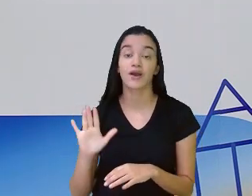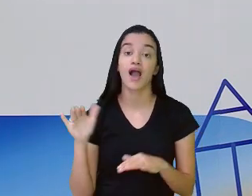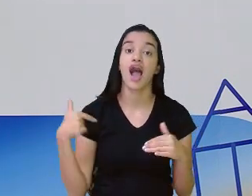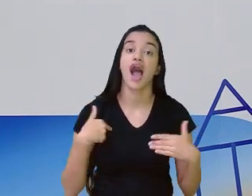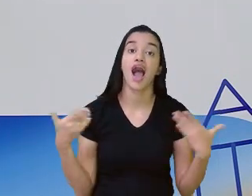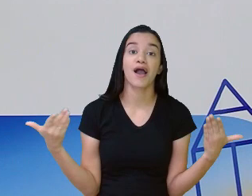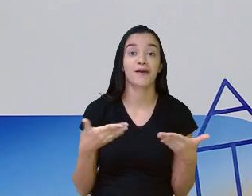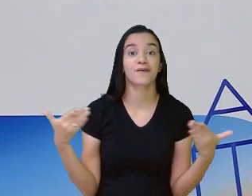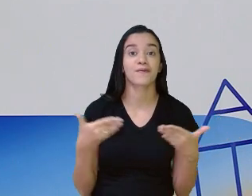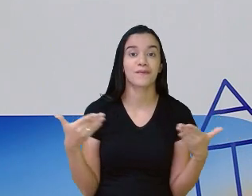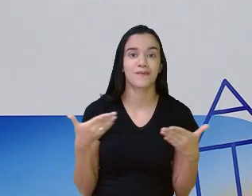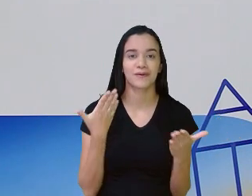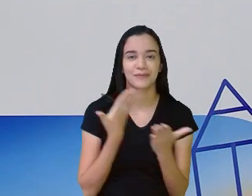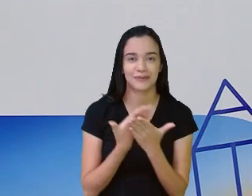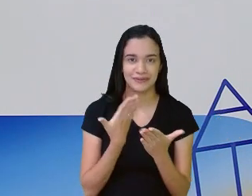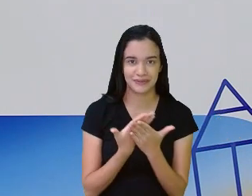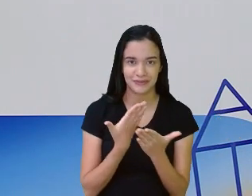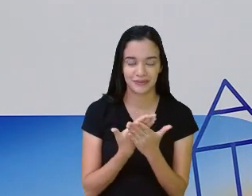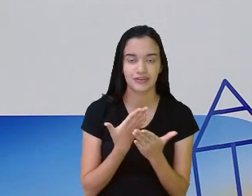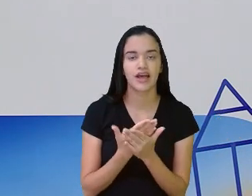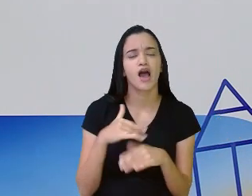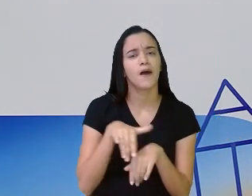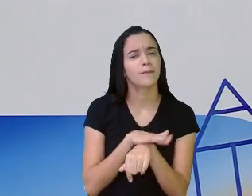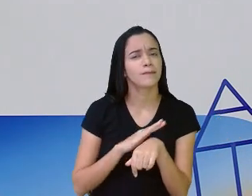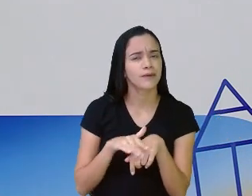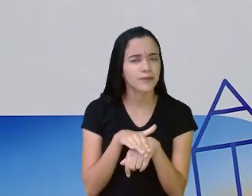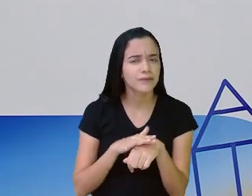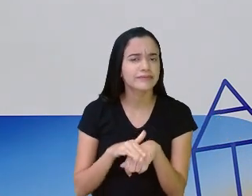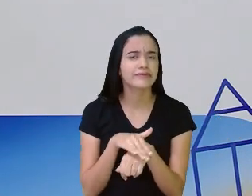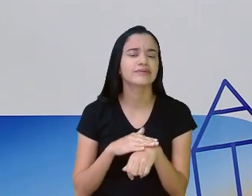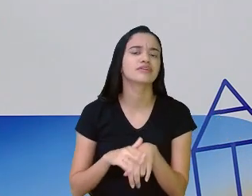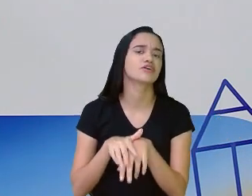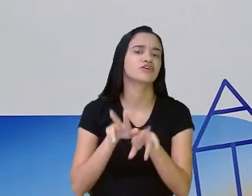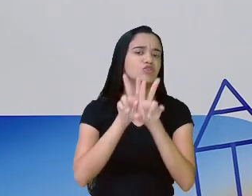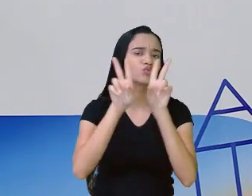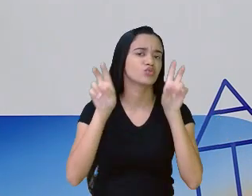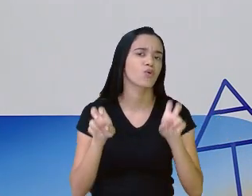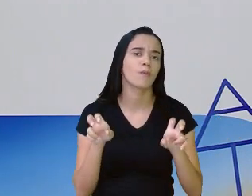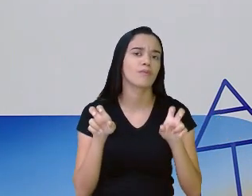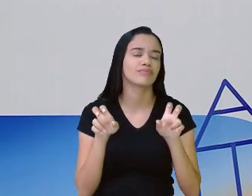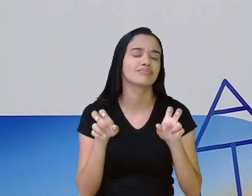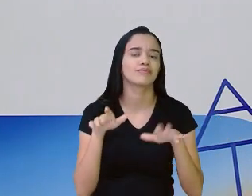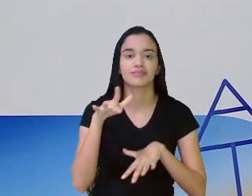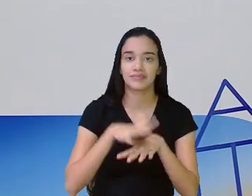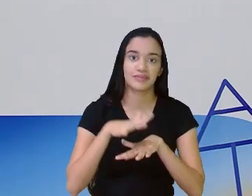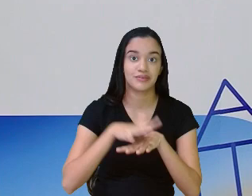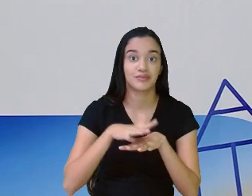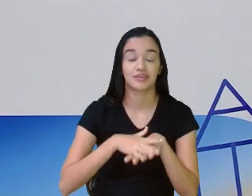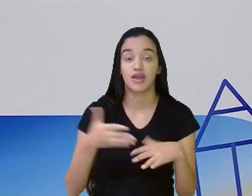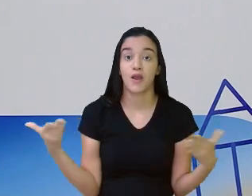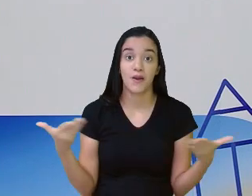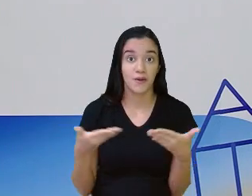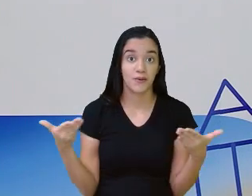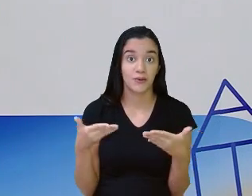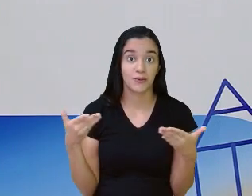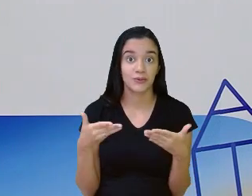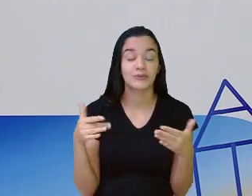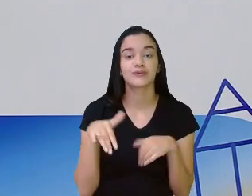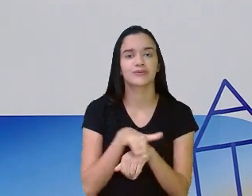aqui mais uma vez para conversar um pouco sobre temas matemáticos. Hoje a gente